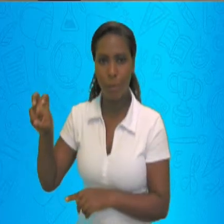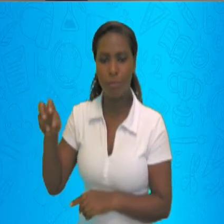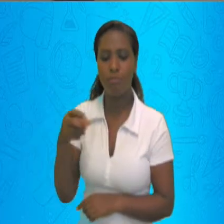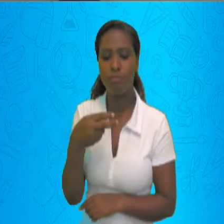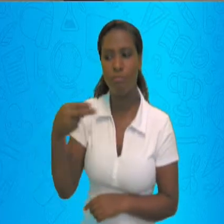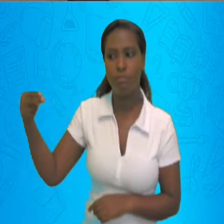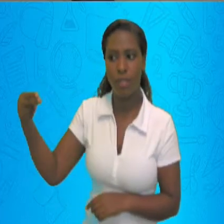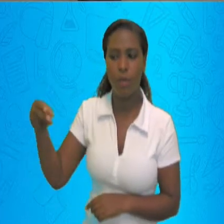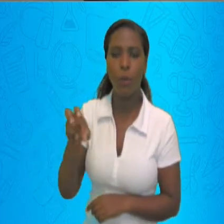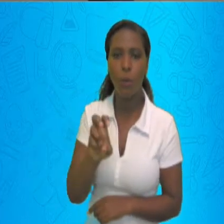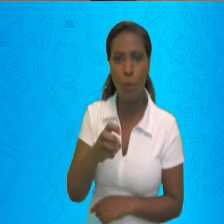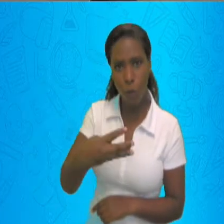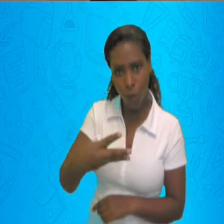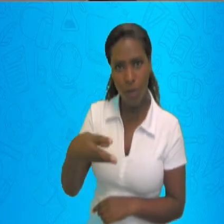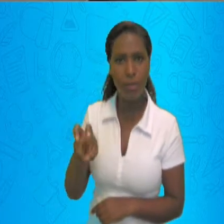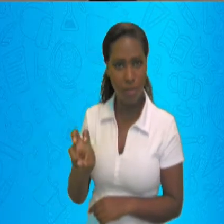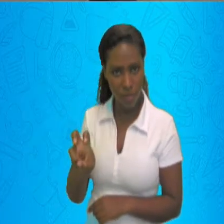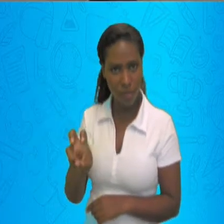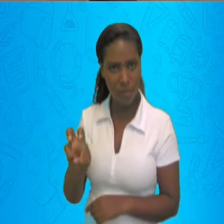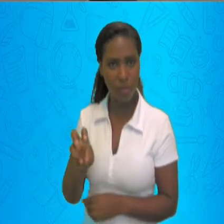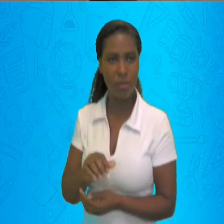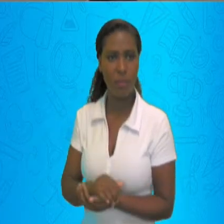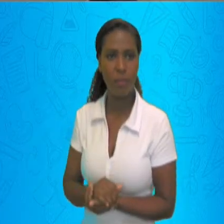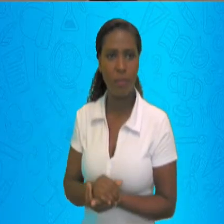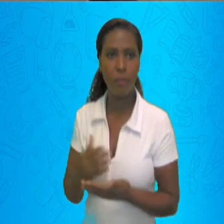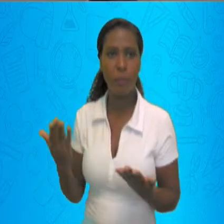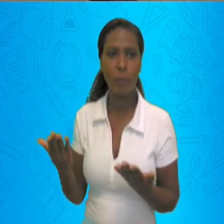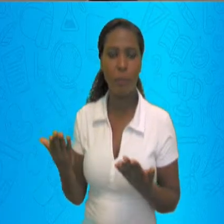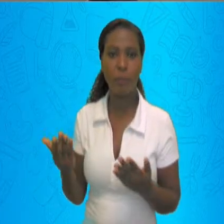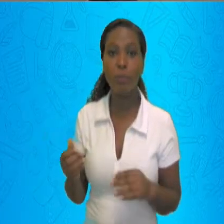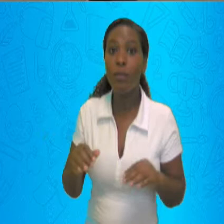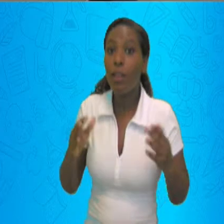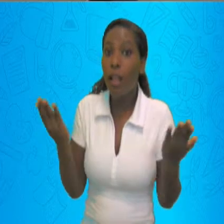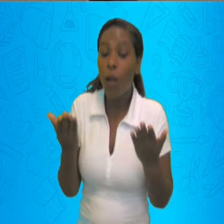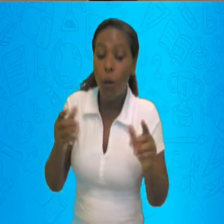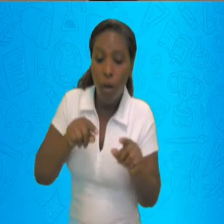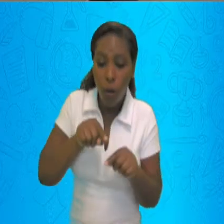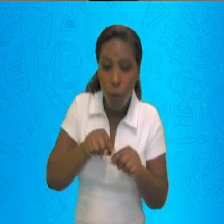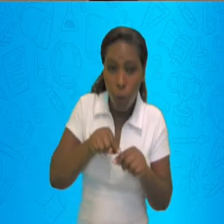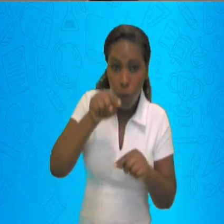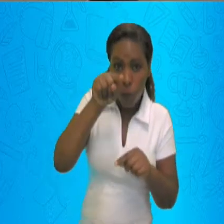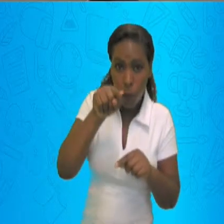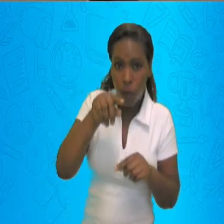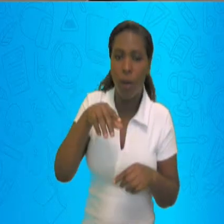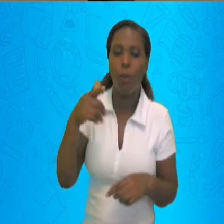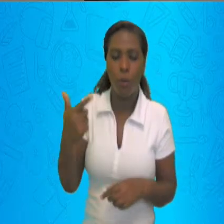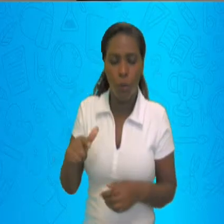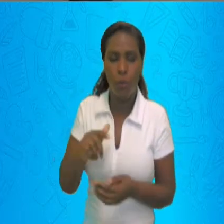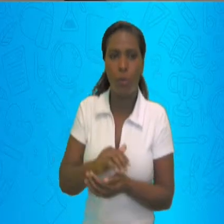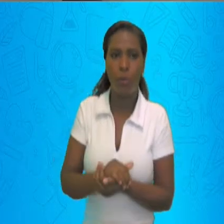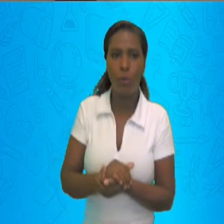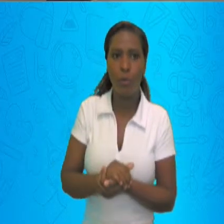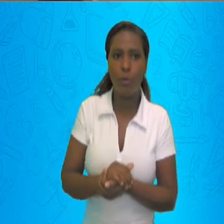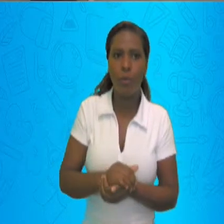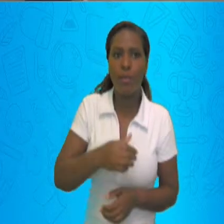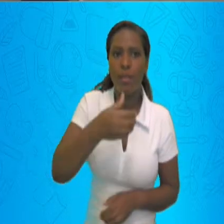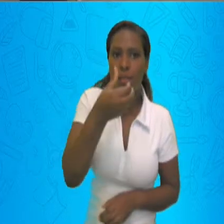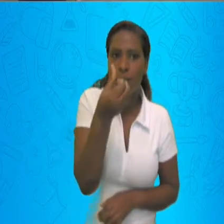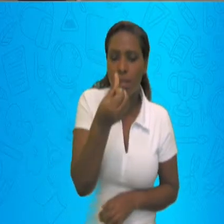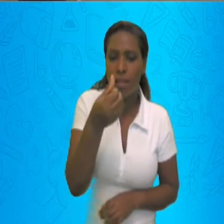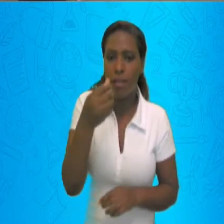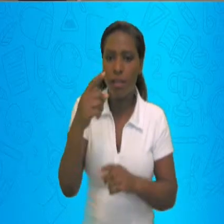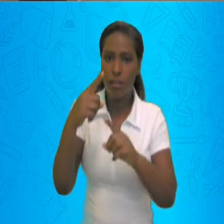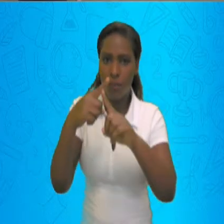O outro ângulo. Aqui eu vou ter 6 vezes 10 menos 15. 6